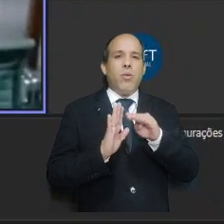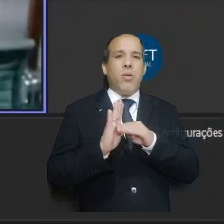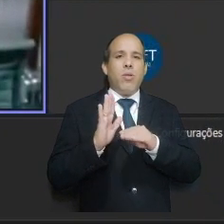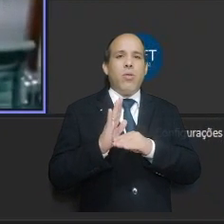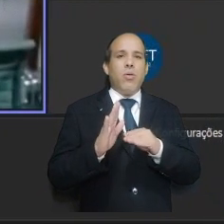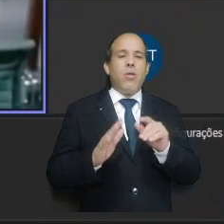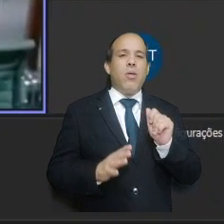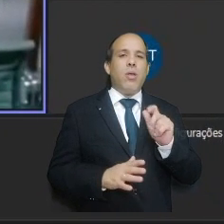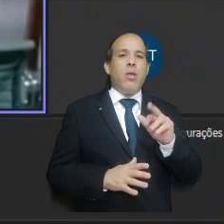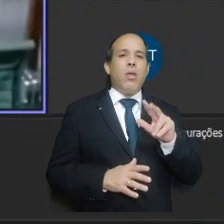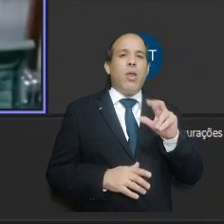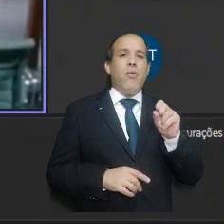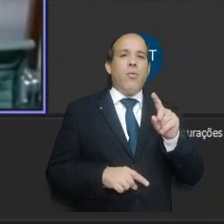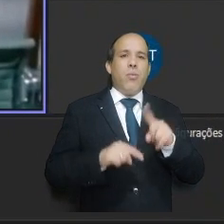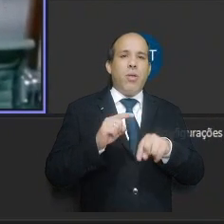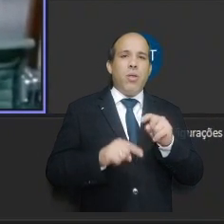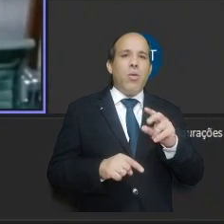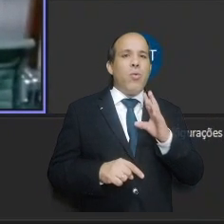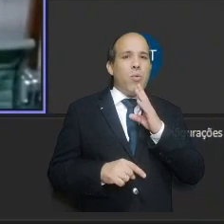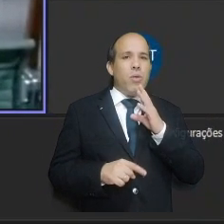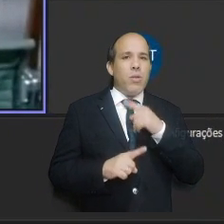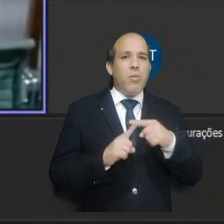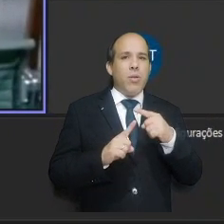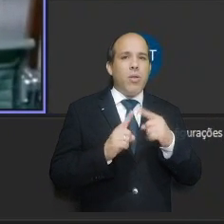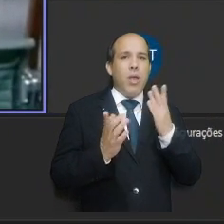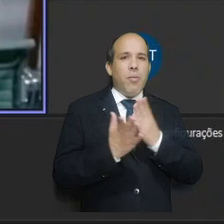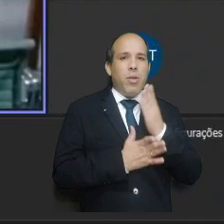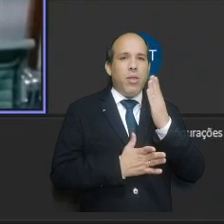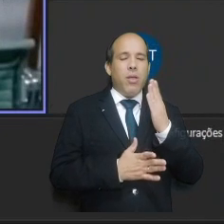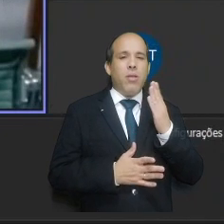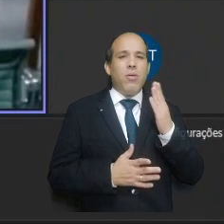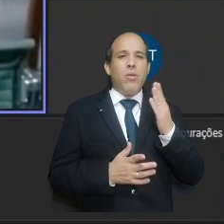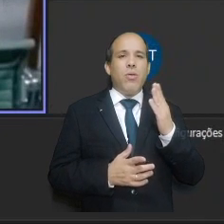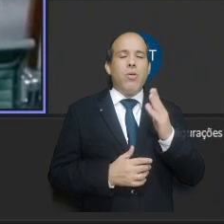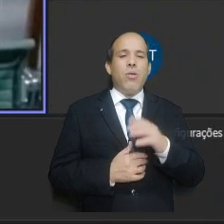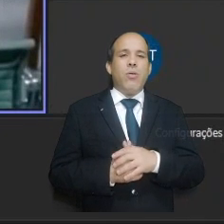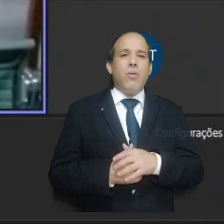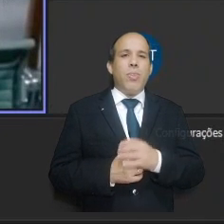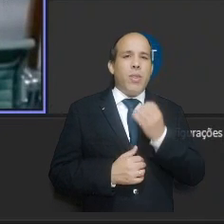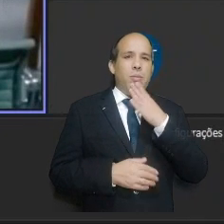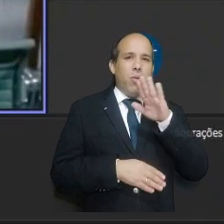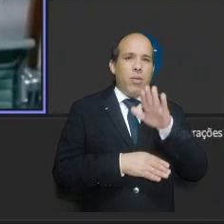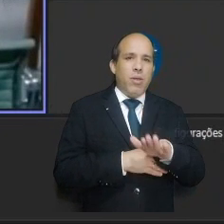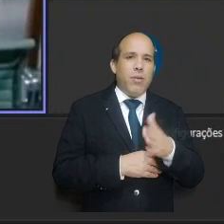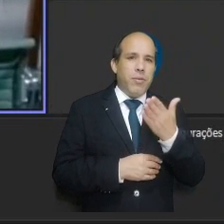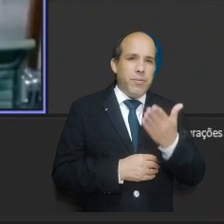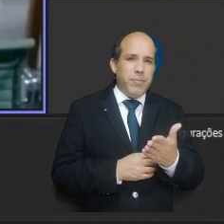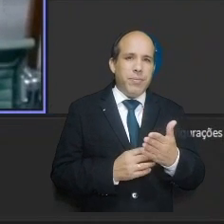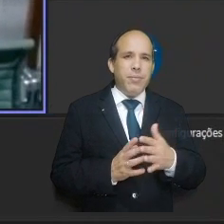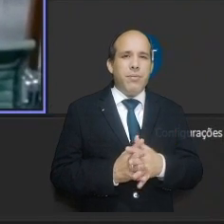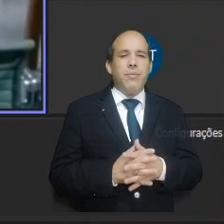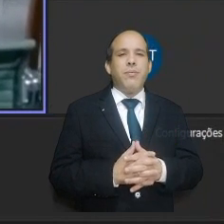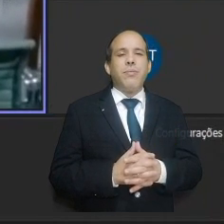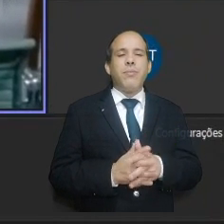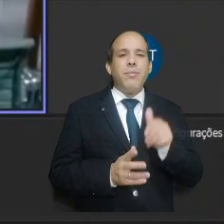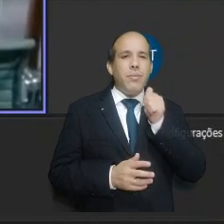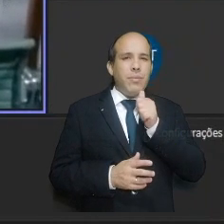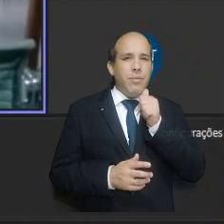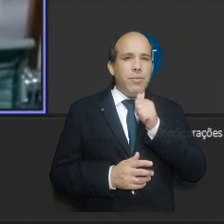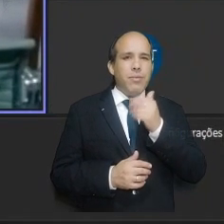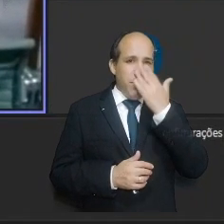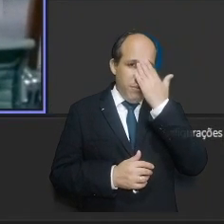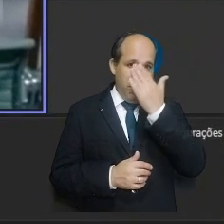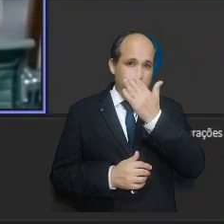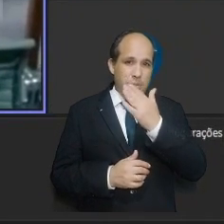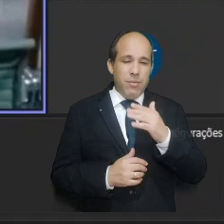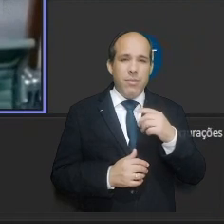processo número 12 da pauta, agravo de instrumento conhecido e parcialmente provido, unânime. A boa tarde, excelente trabalho com a senhora.